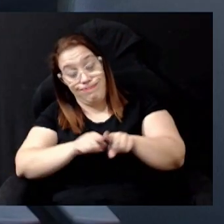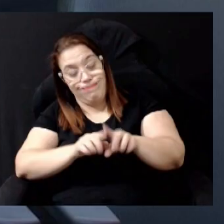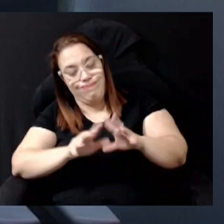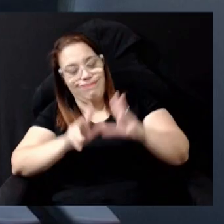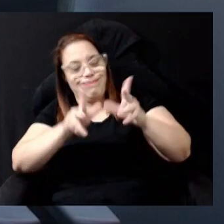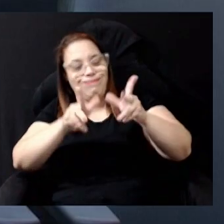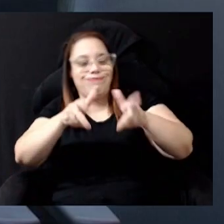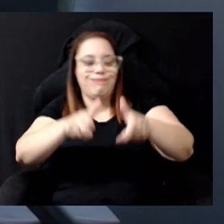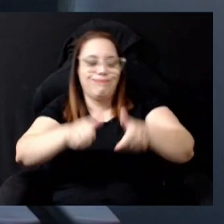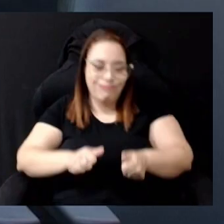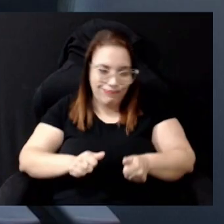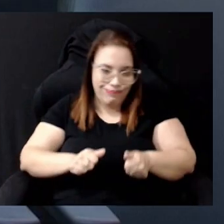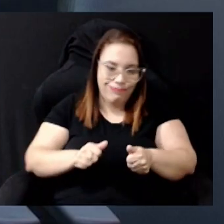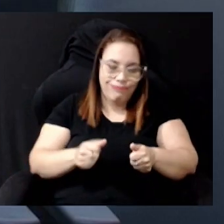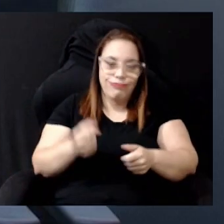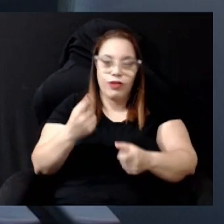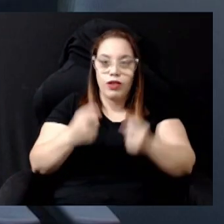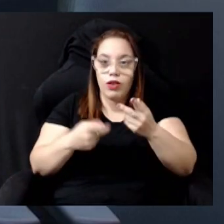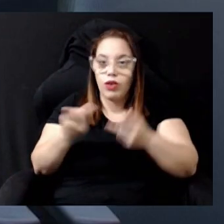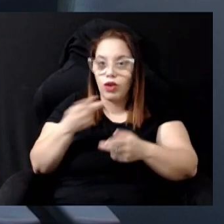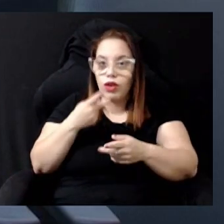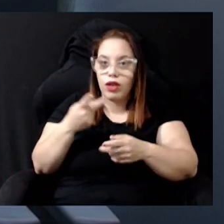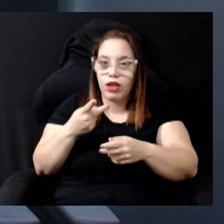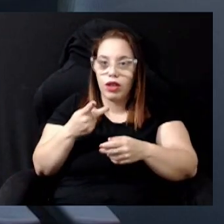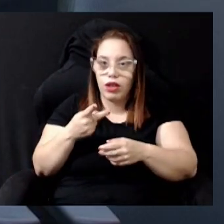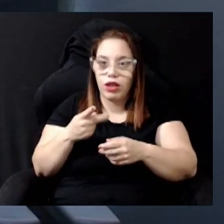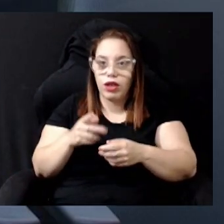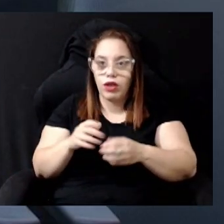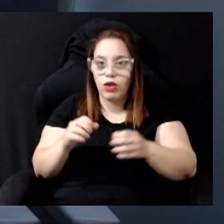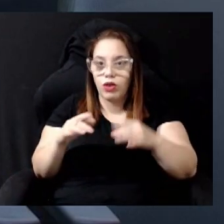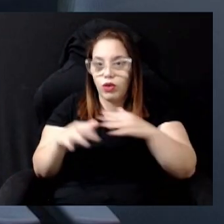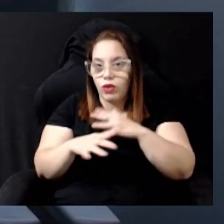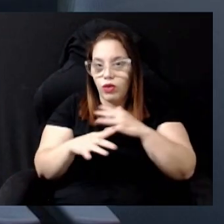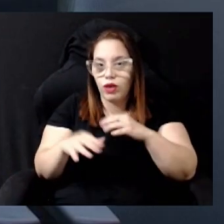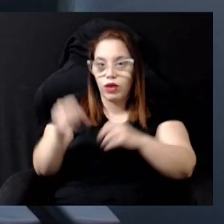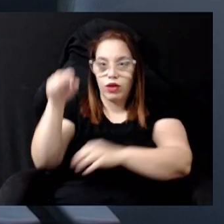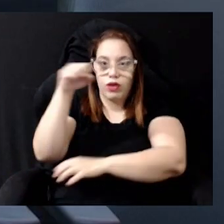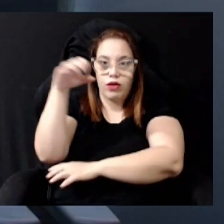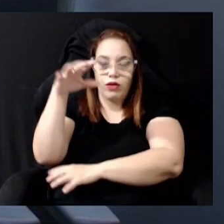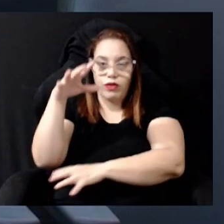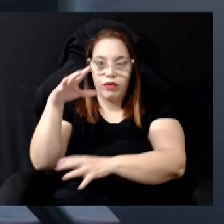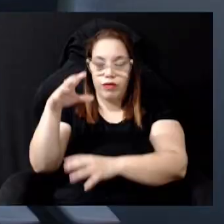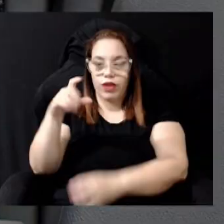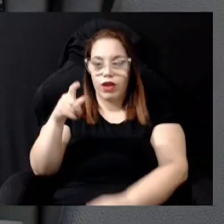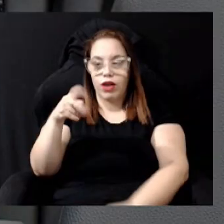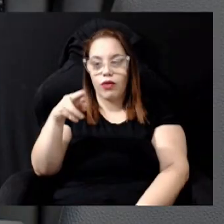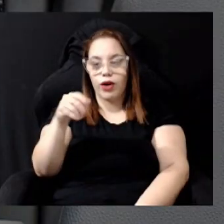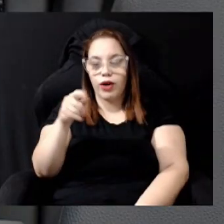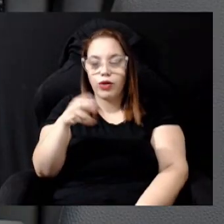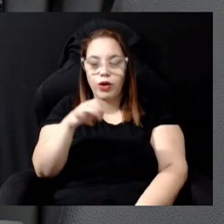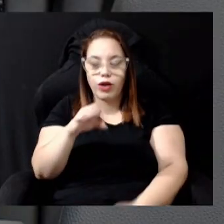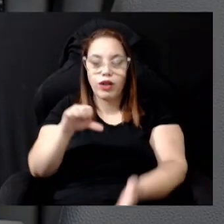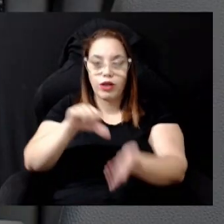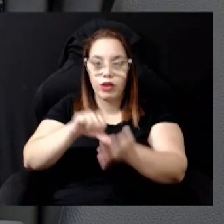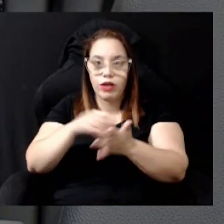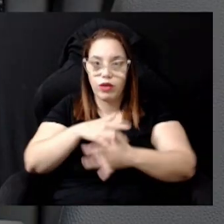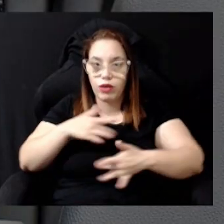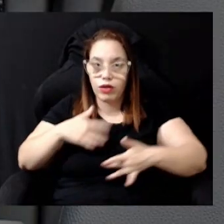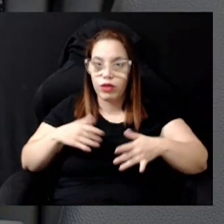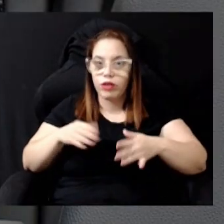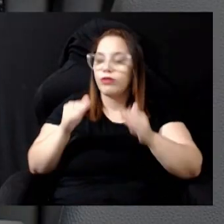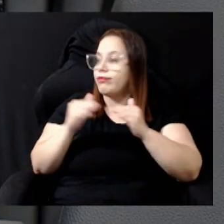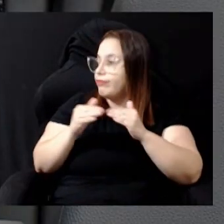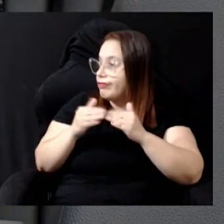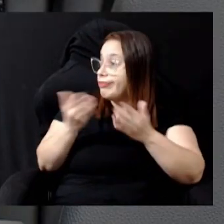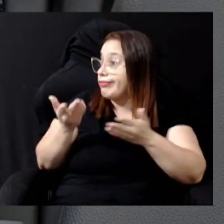esses fatores que o senhor comentou, iluminação, sim, o ar-condicionado no posto de saúde, né? Com certeza, são situações